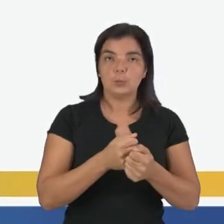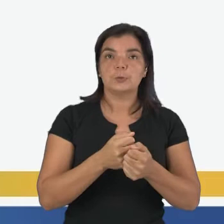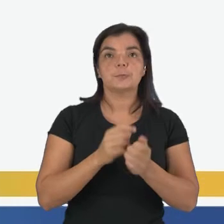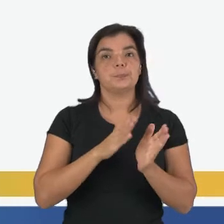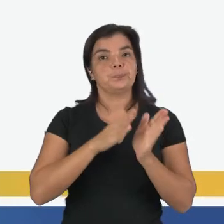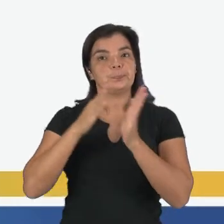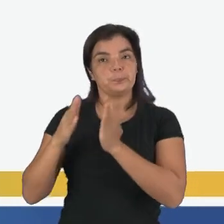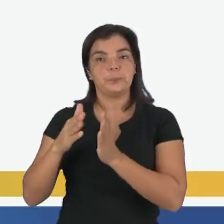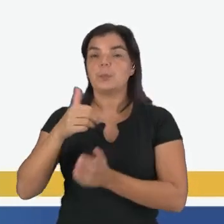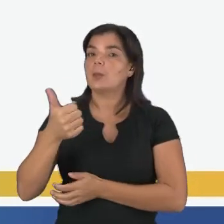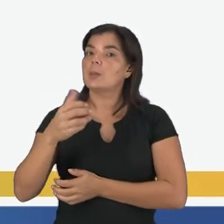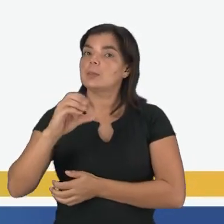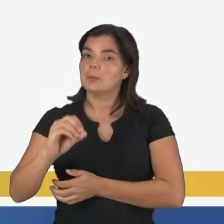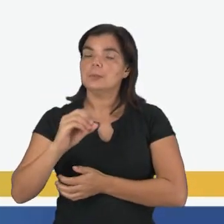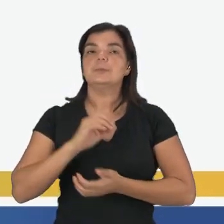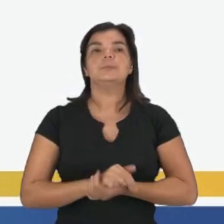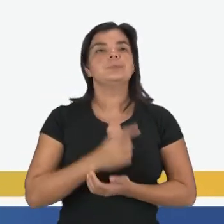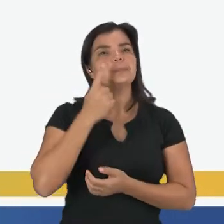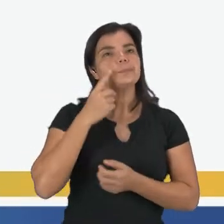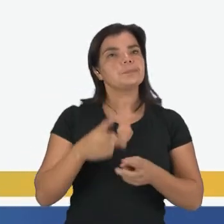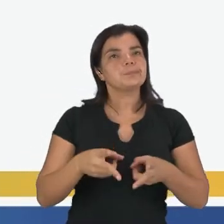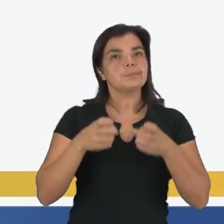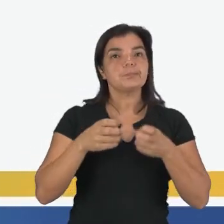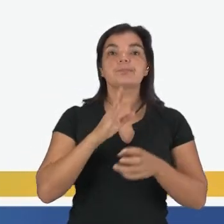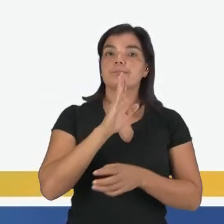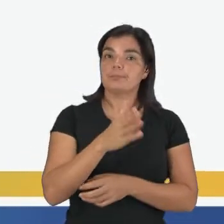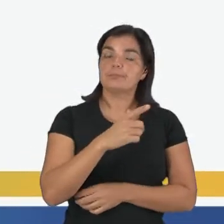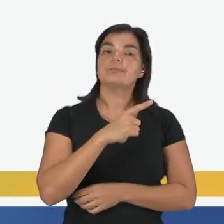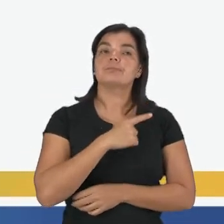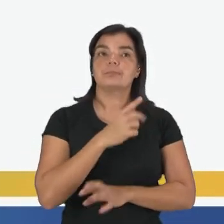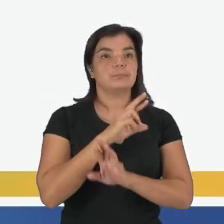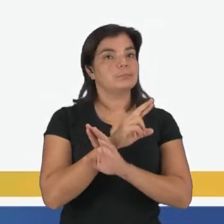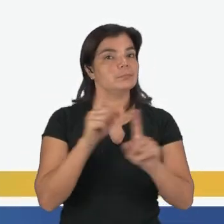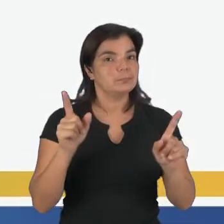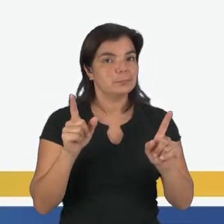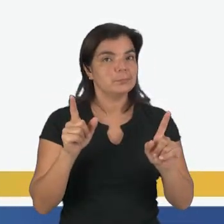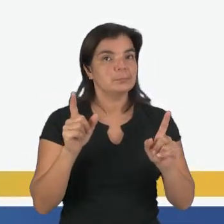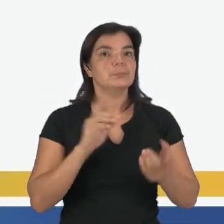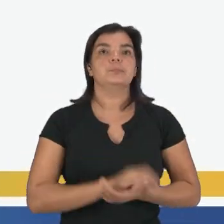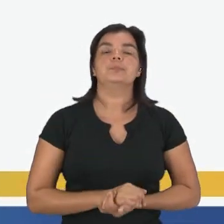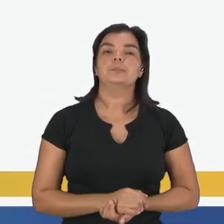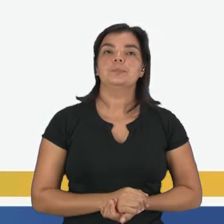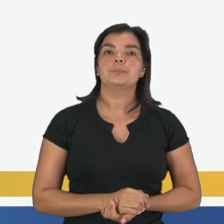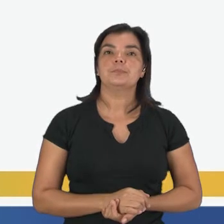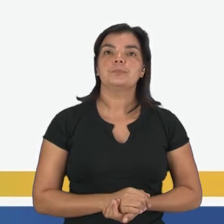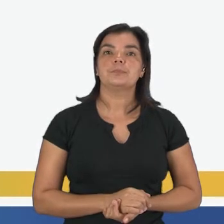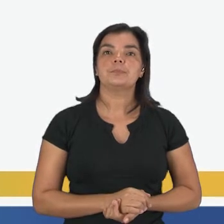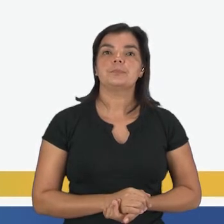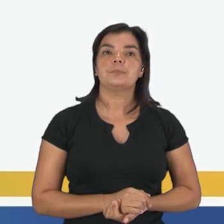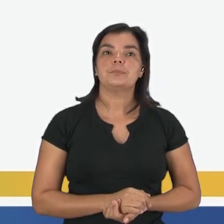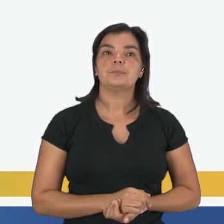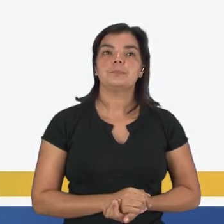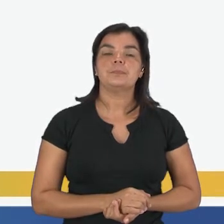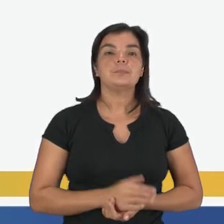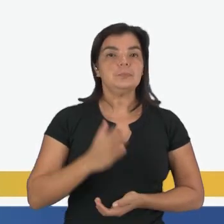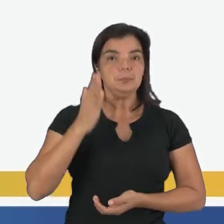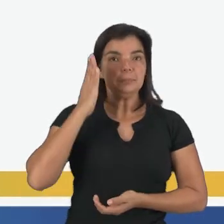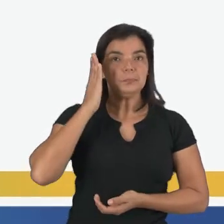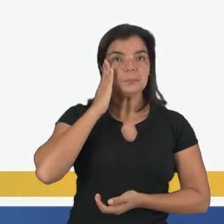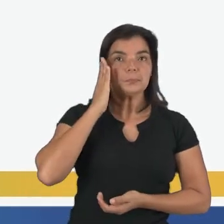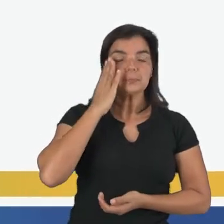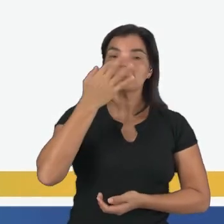a parte decimal. Percebam aí que já tem uma diferença. E para a gente entender